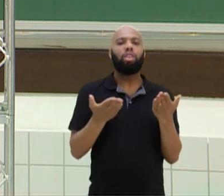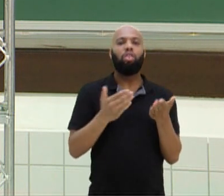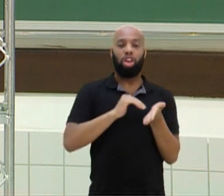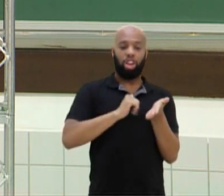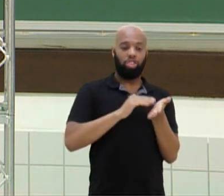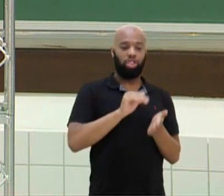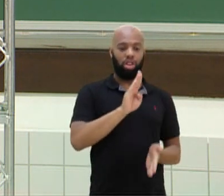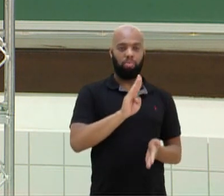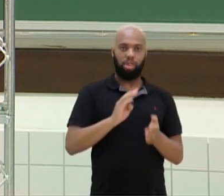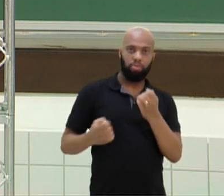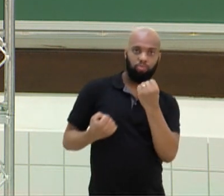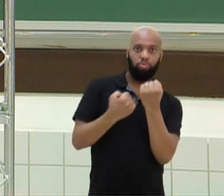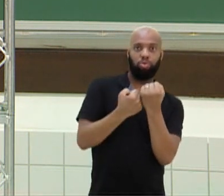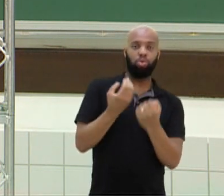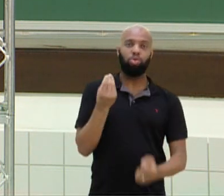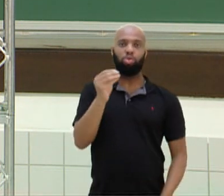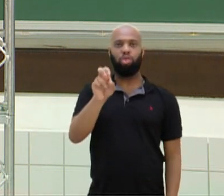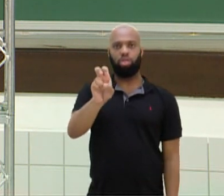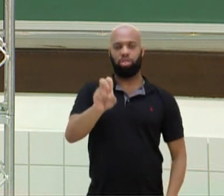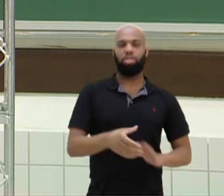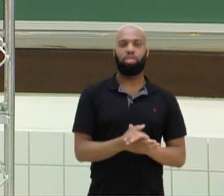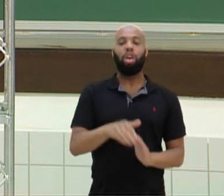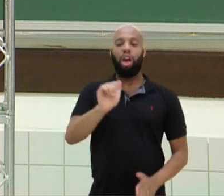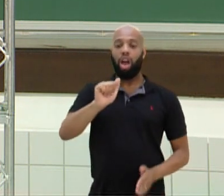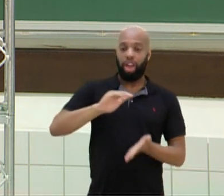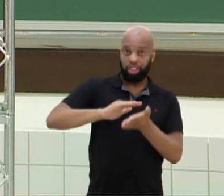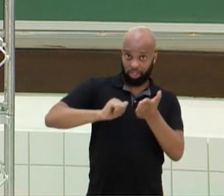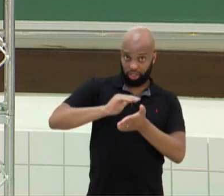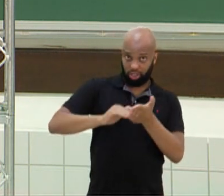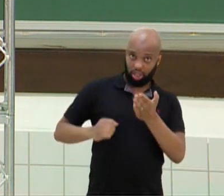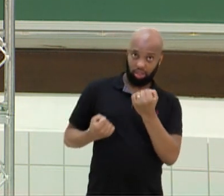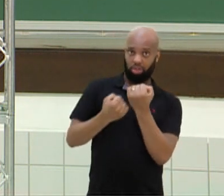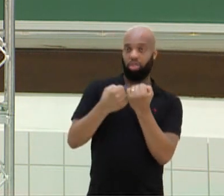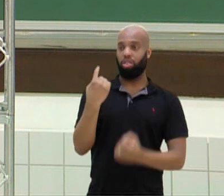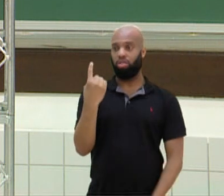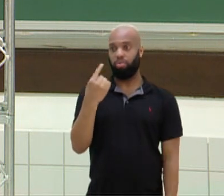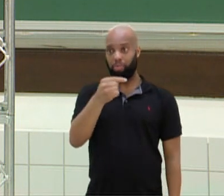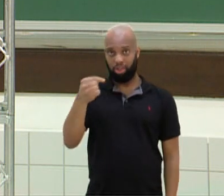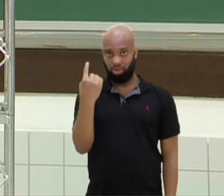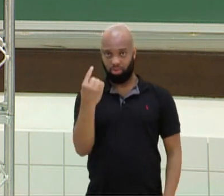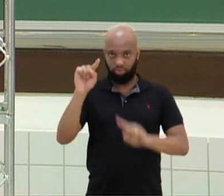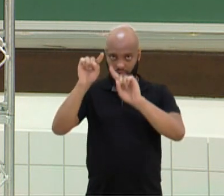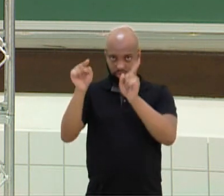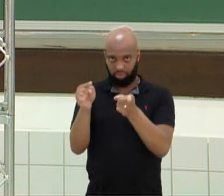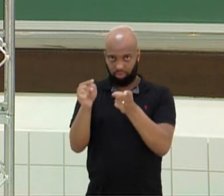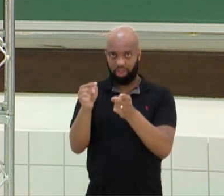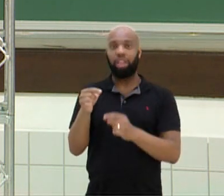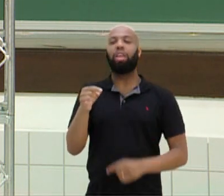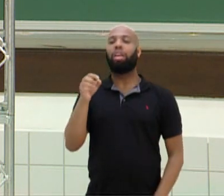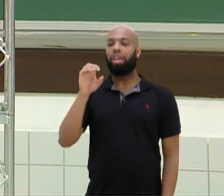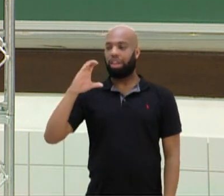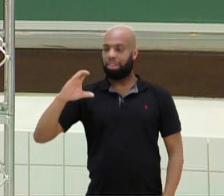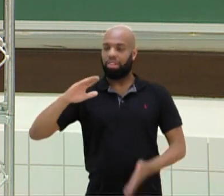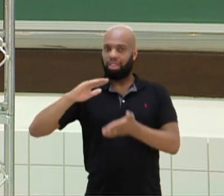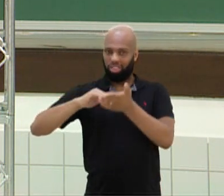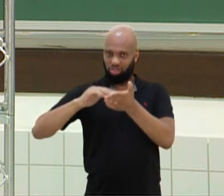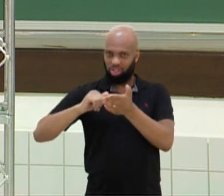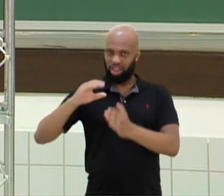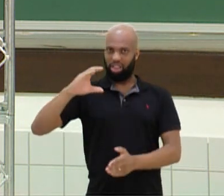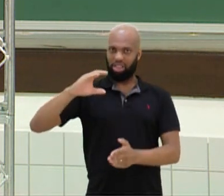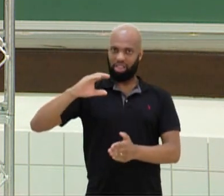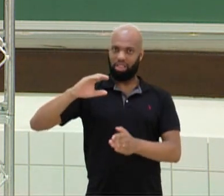pela fórmula de Bhaskara, você já encontra o delta que você vai precisar para identificar o nosso y do vértice. Aqui,